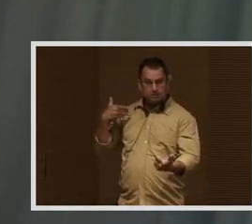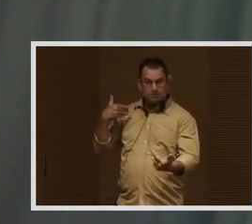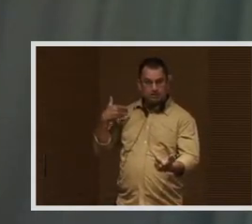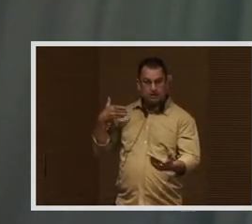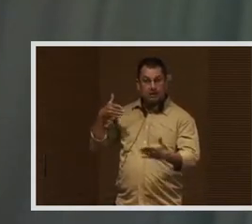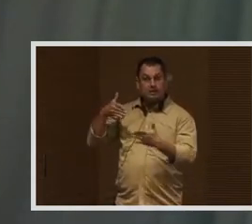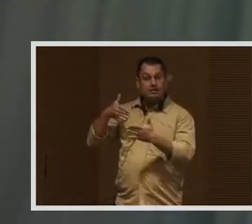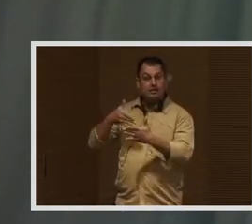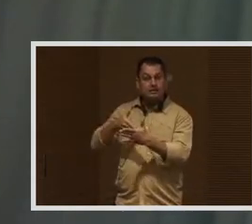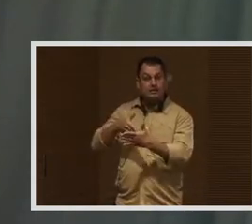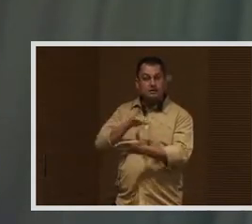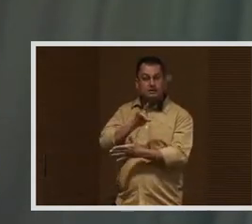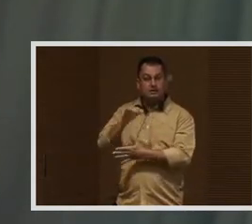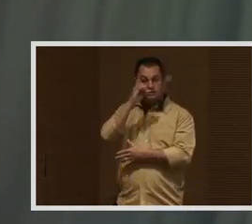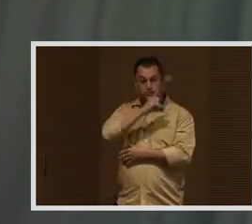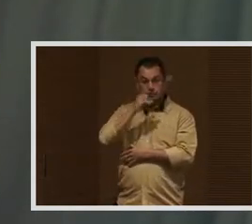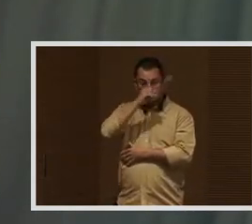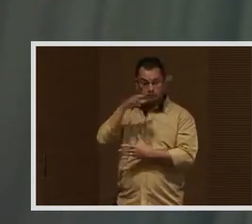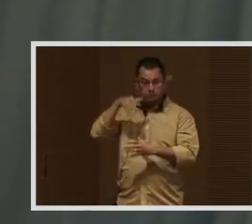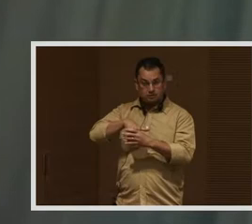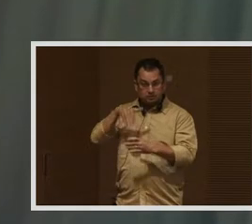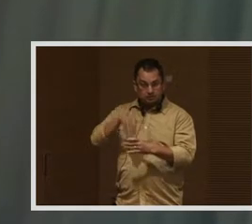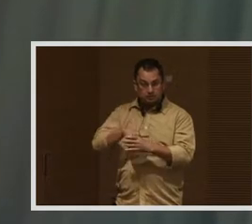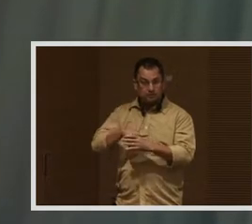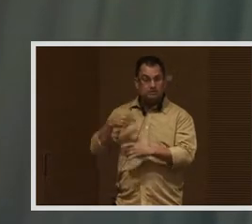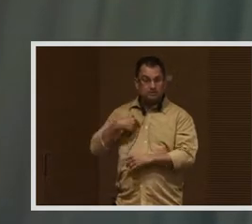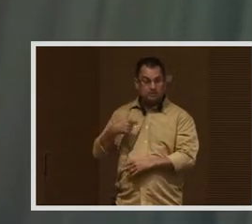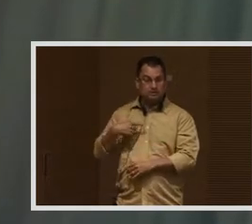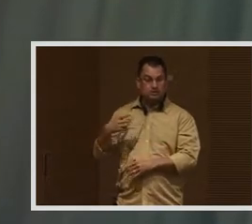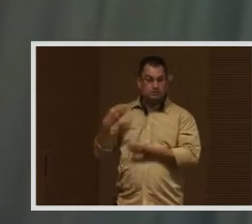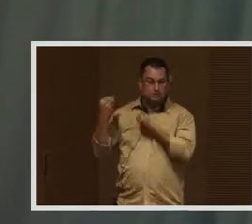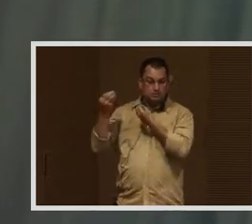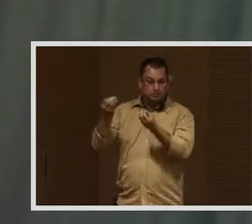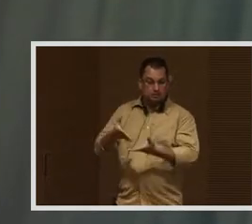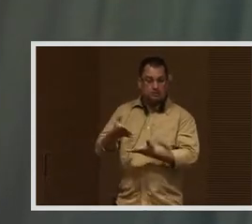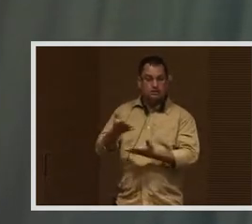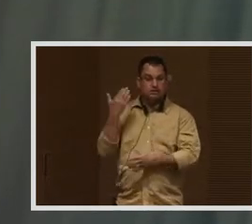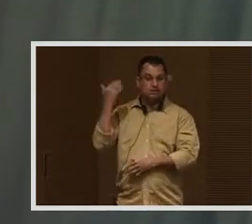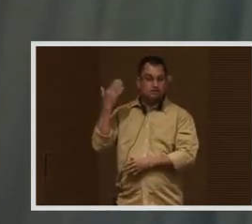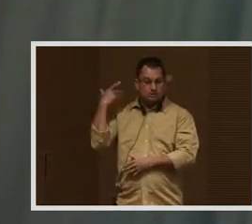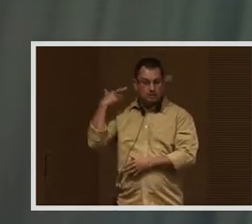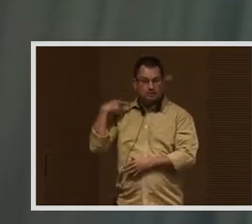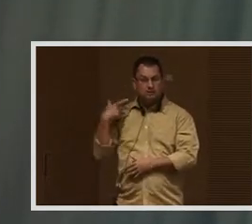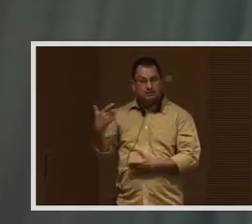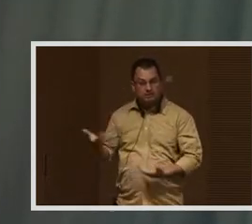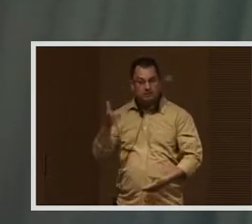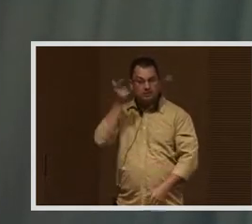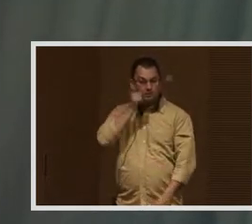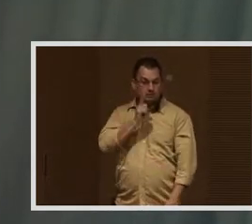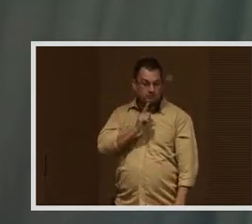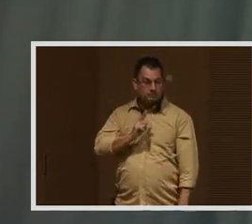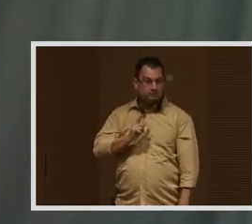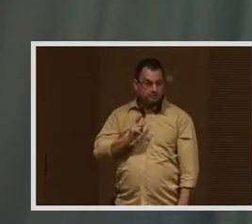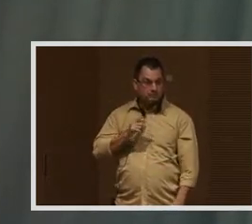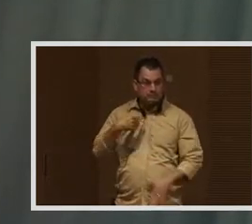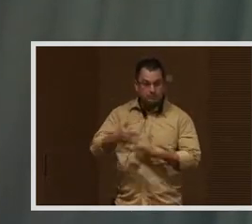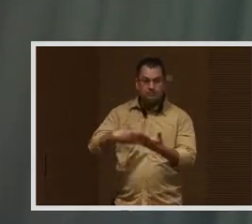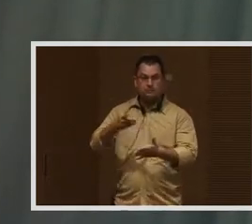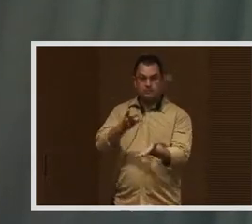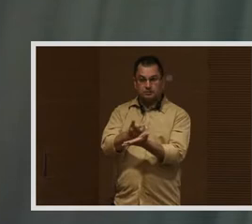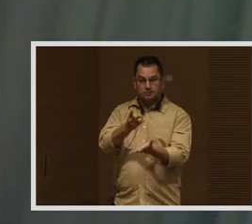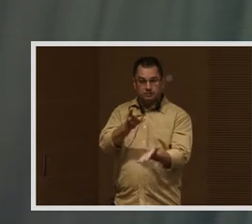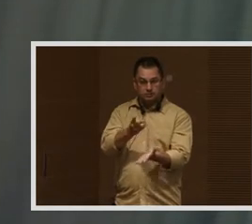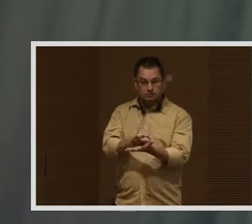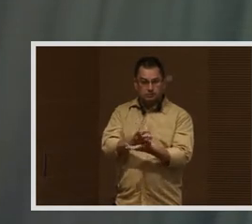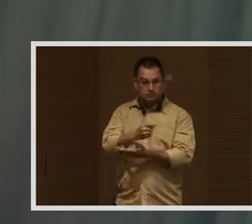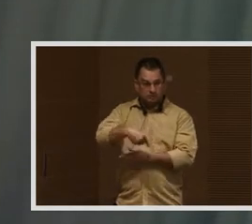verdade que carrego como herança aquela que fui. E assim eu conservo a minha unidade. Assim